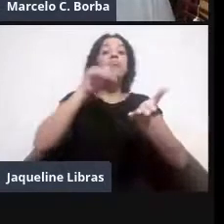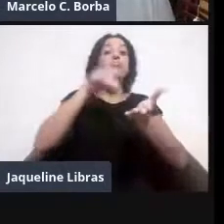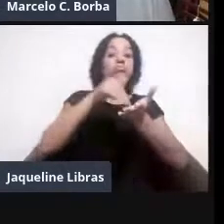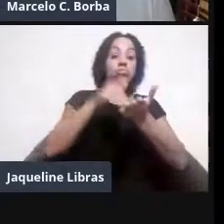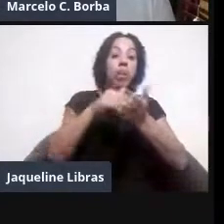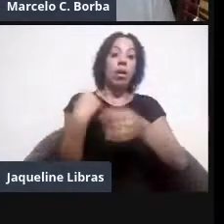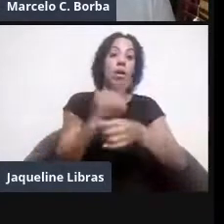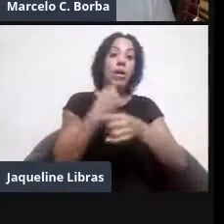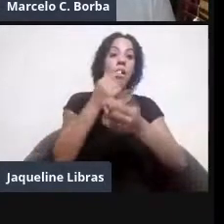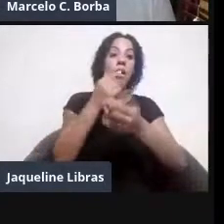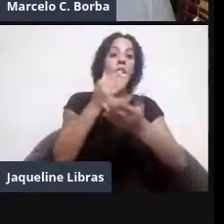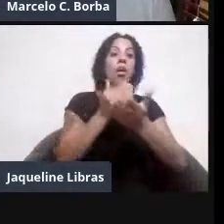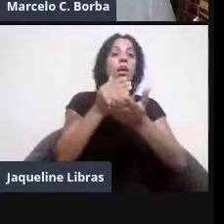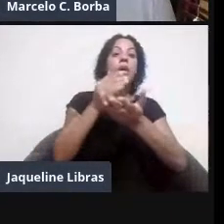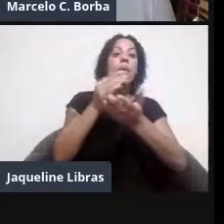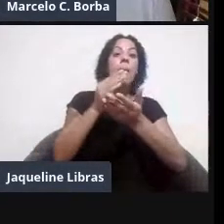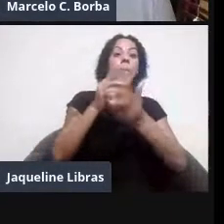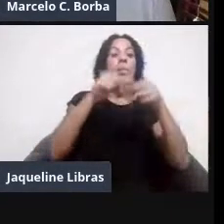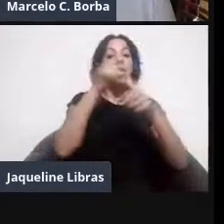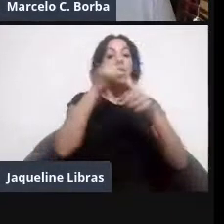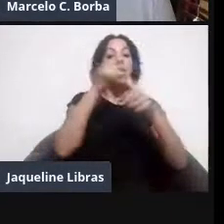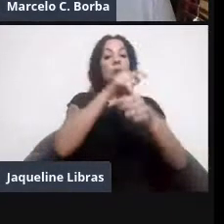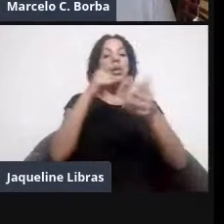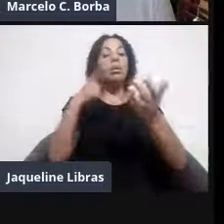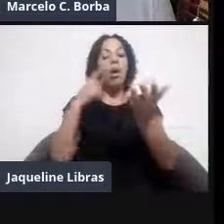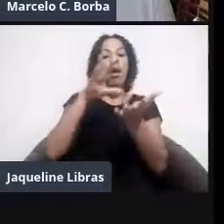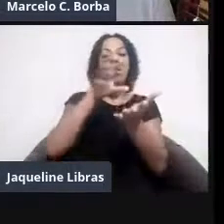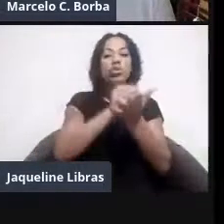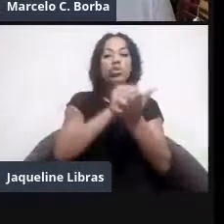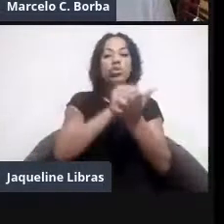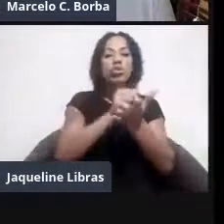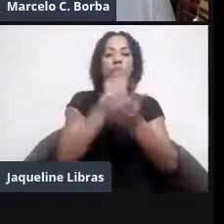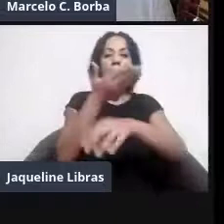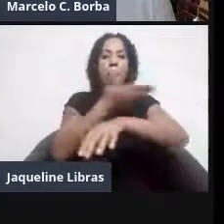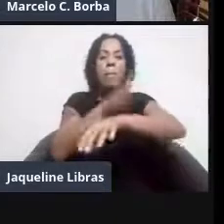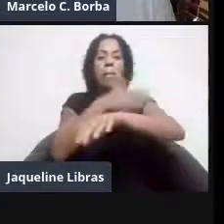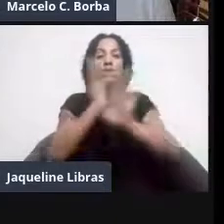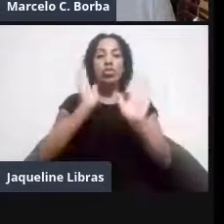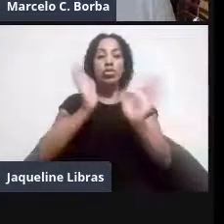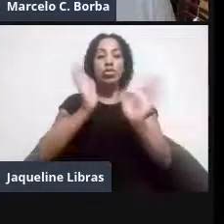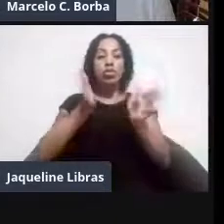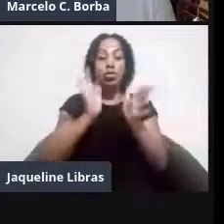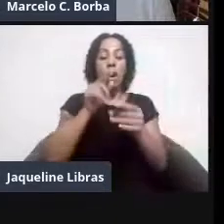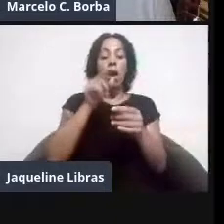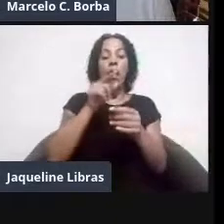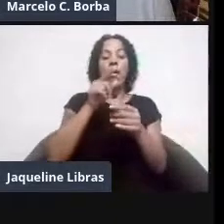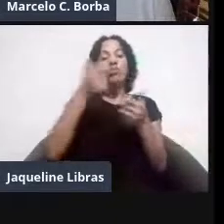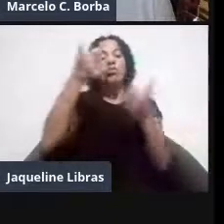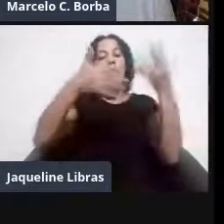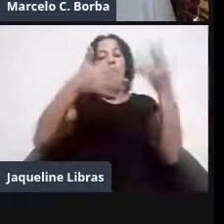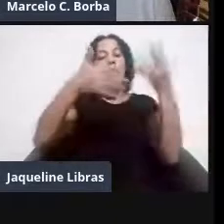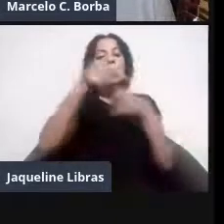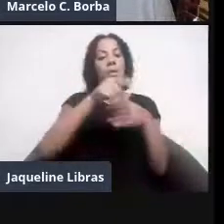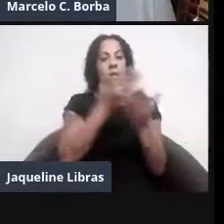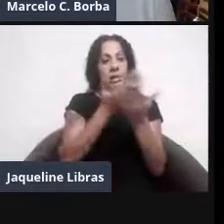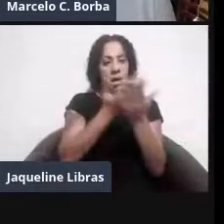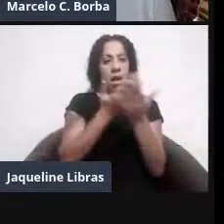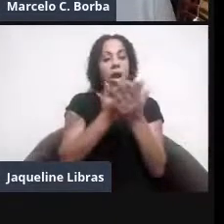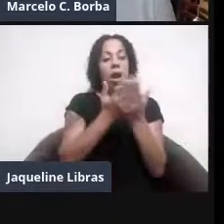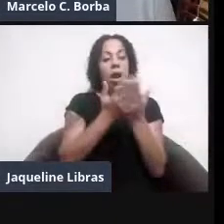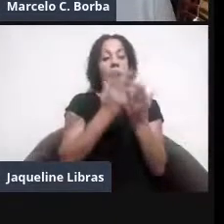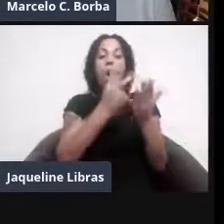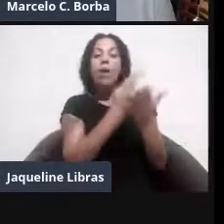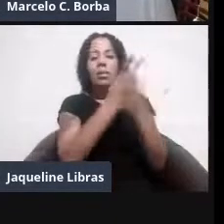a partir dos registros de práticas que são levantados nessas aulas realizadas nas